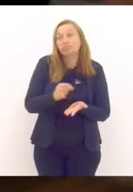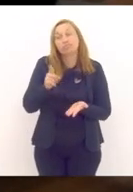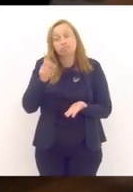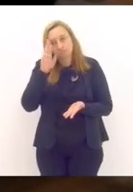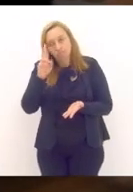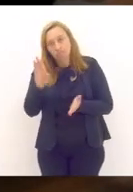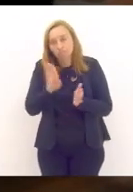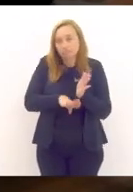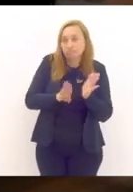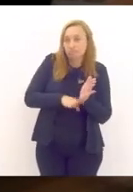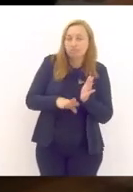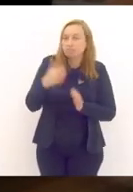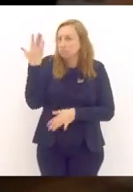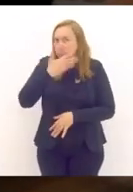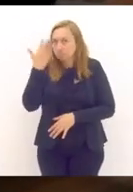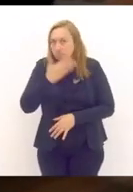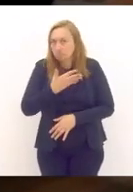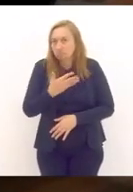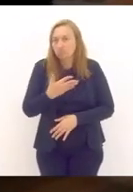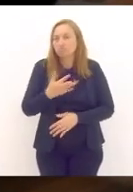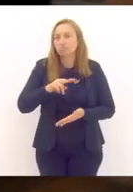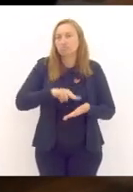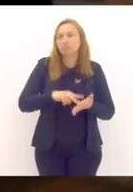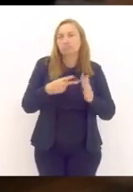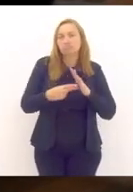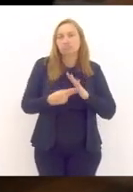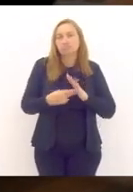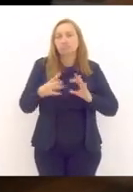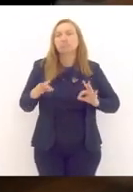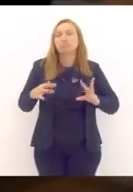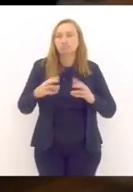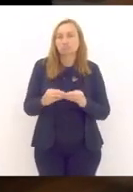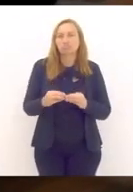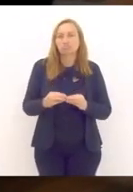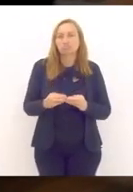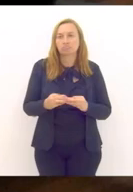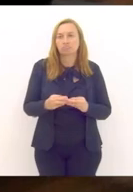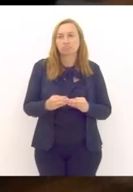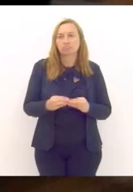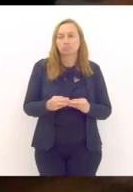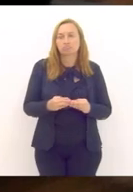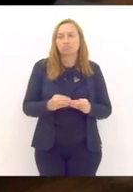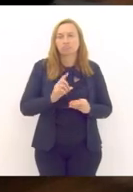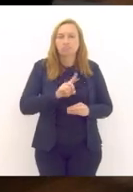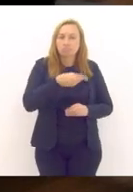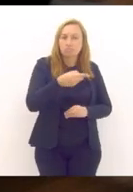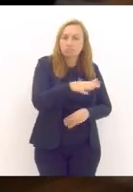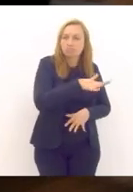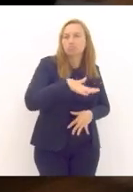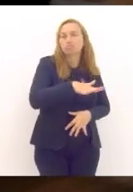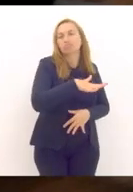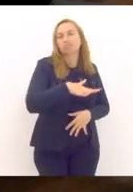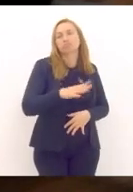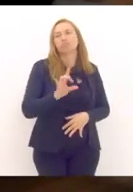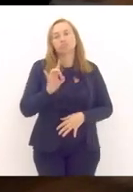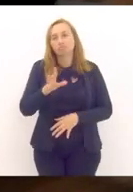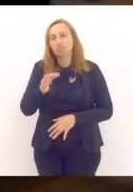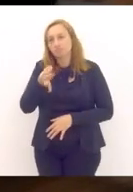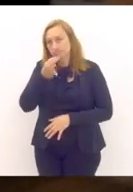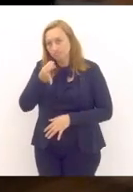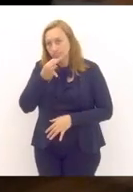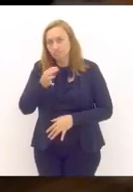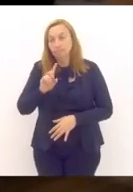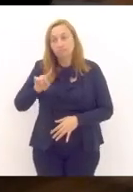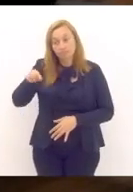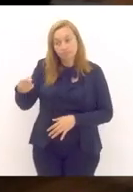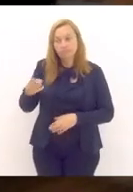não estamos vendo, né, a tradução disso nas demais pastas. Então, era só essa sugestão, para que